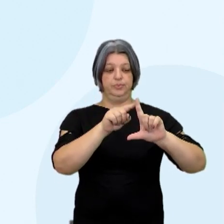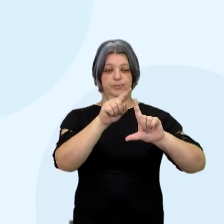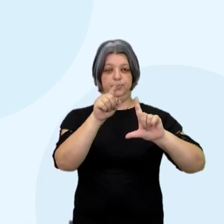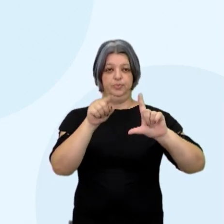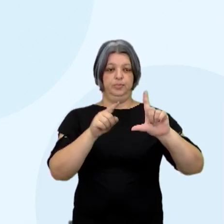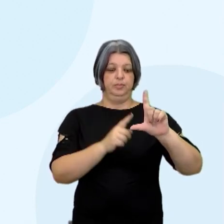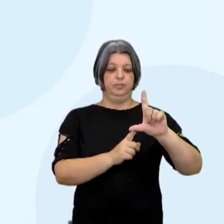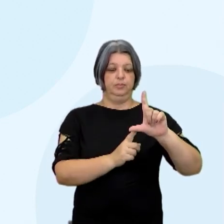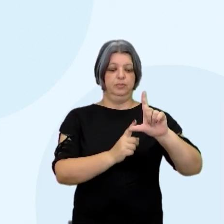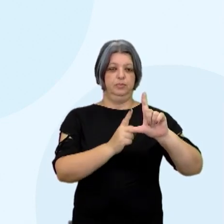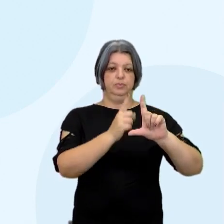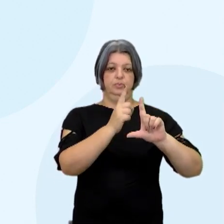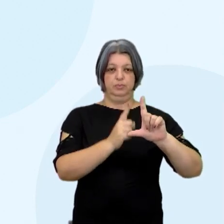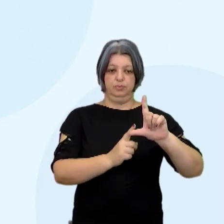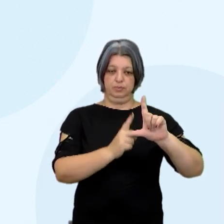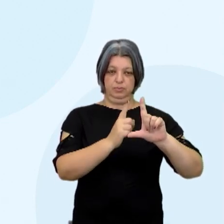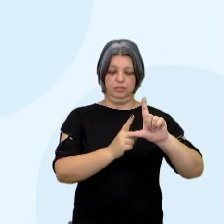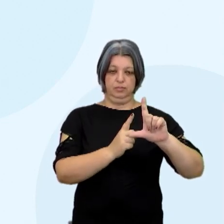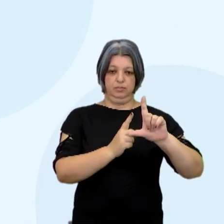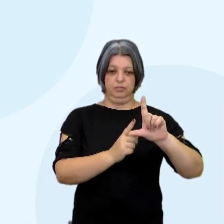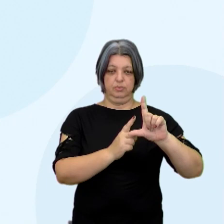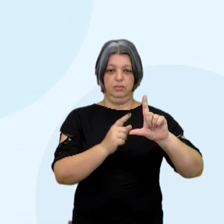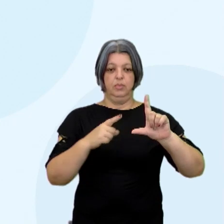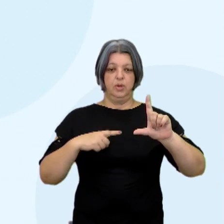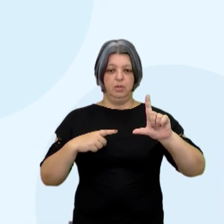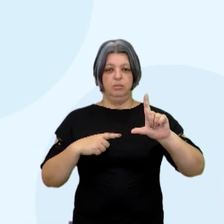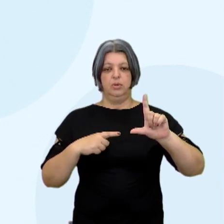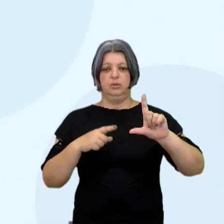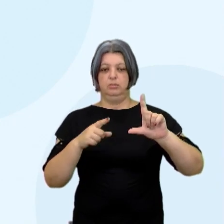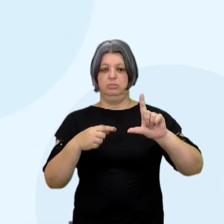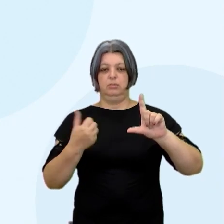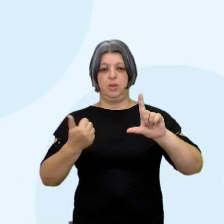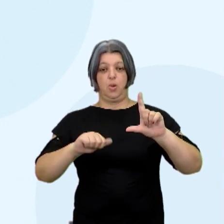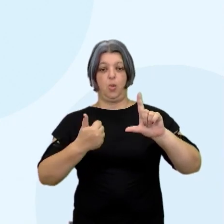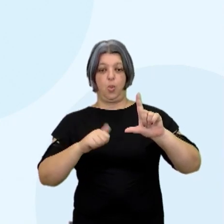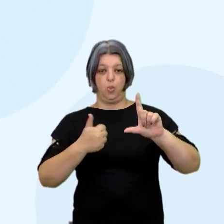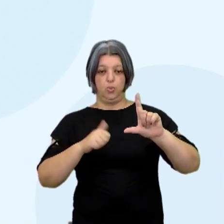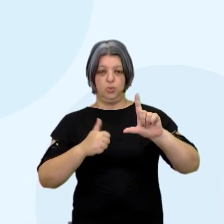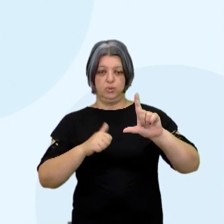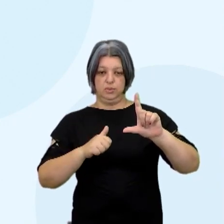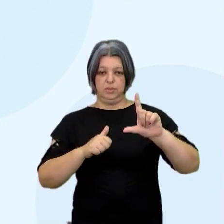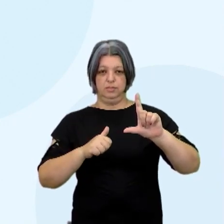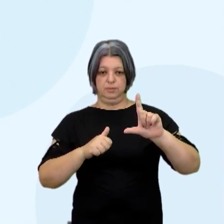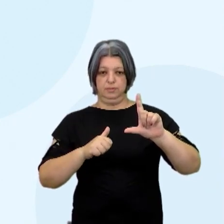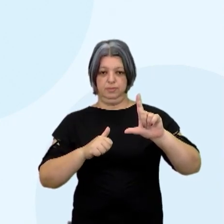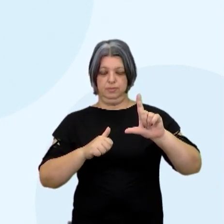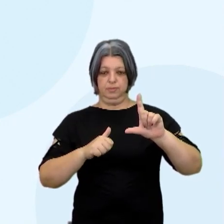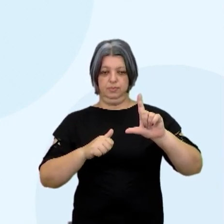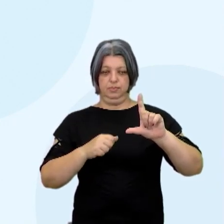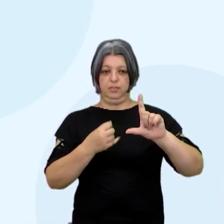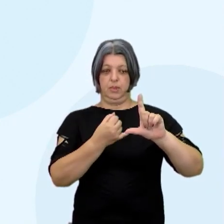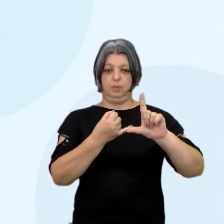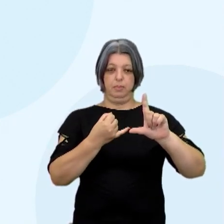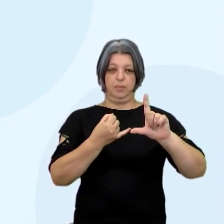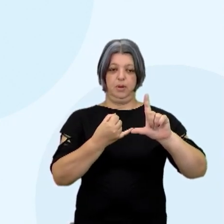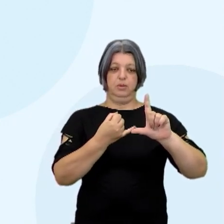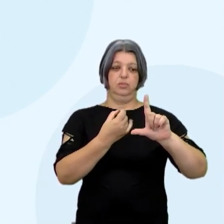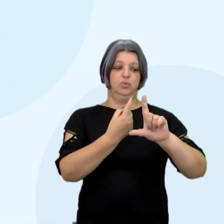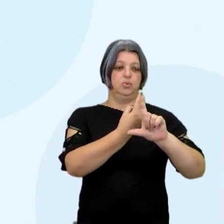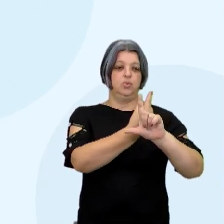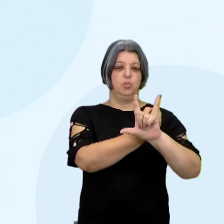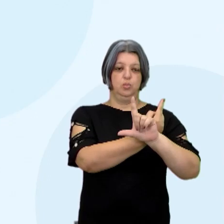exatamente no meio dessas duas raízes ó como é que é 11 ó e aqui é menos um